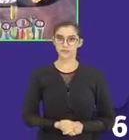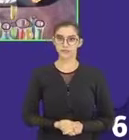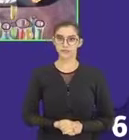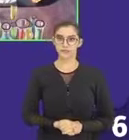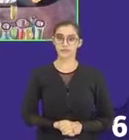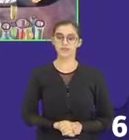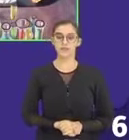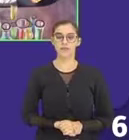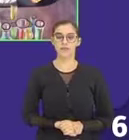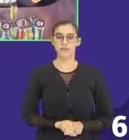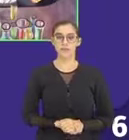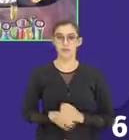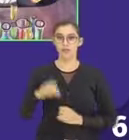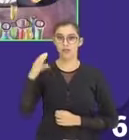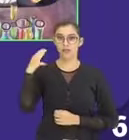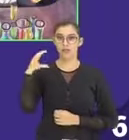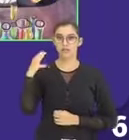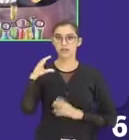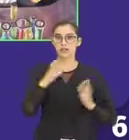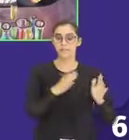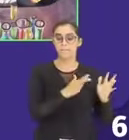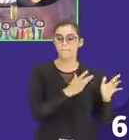Ó, a ciência